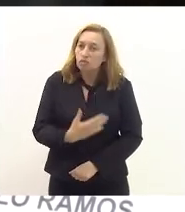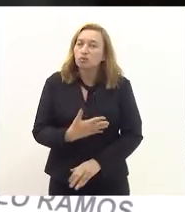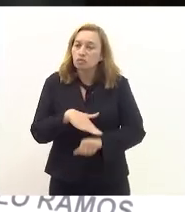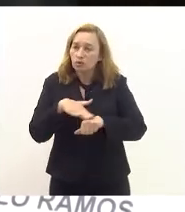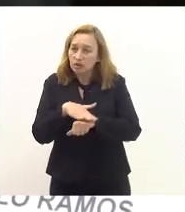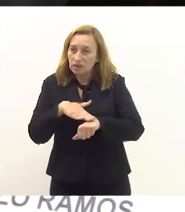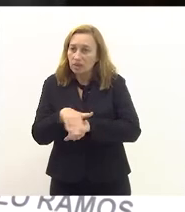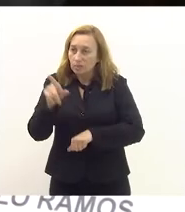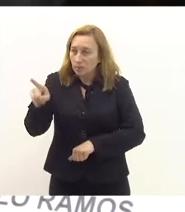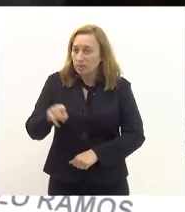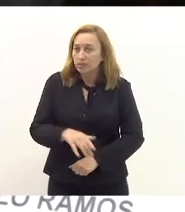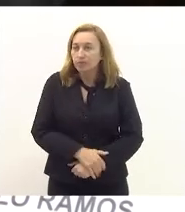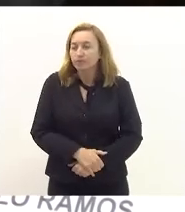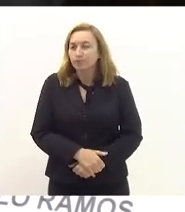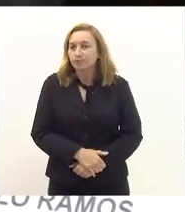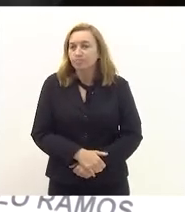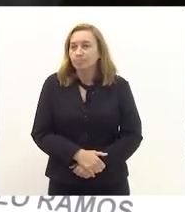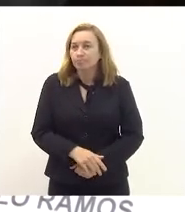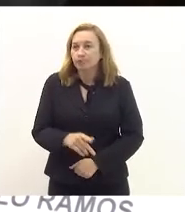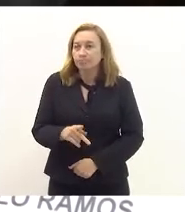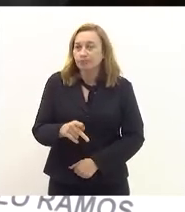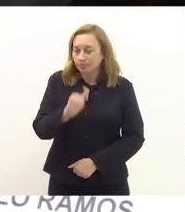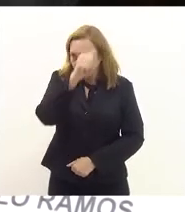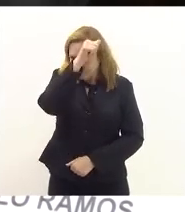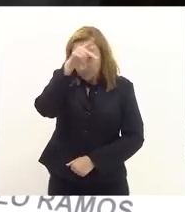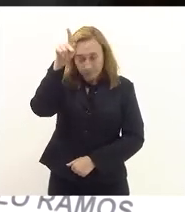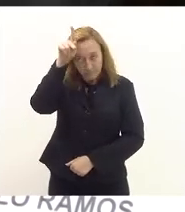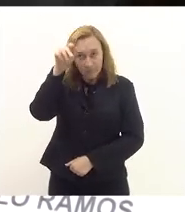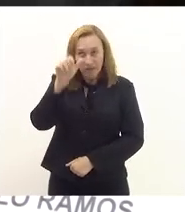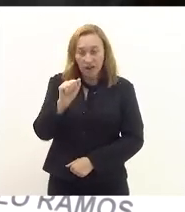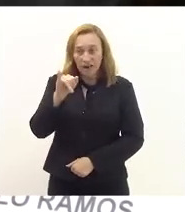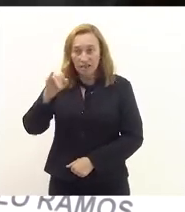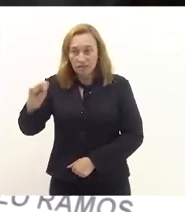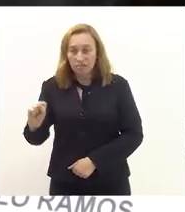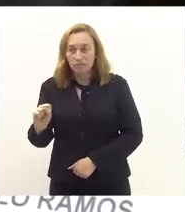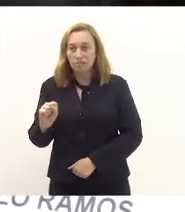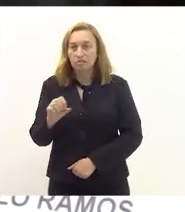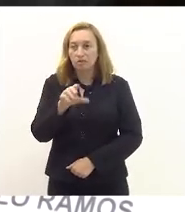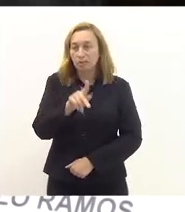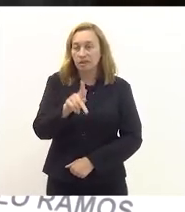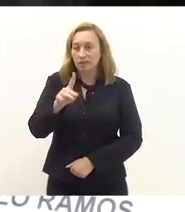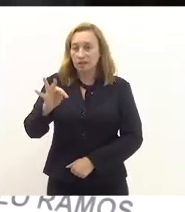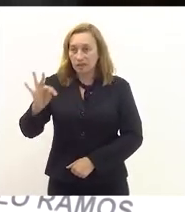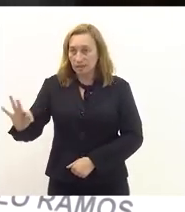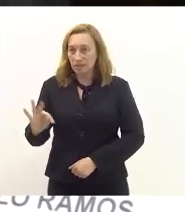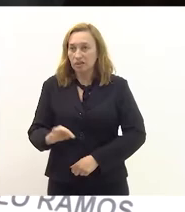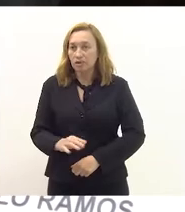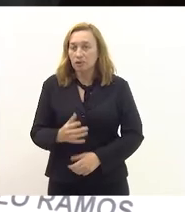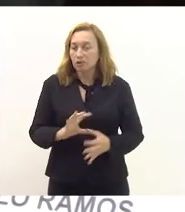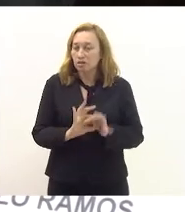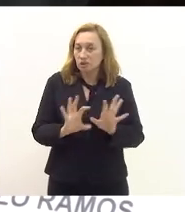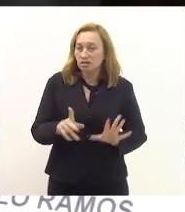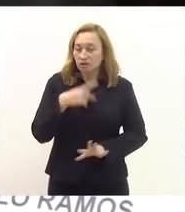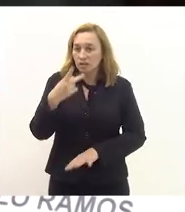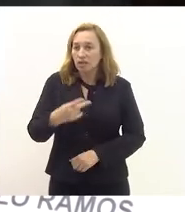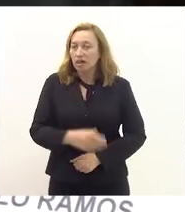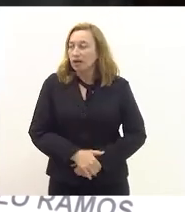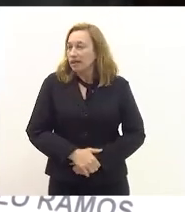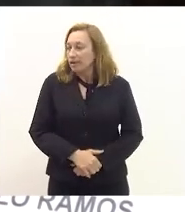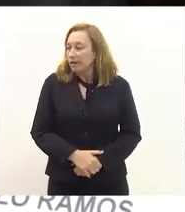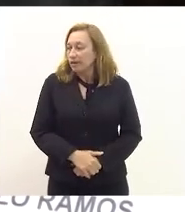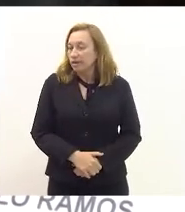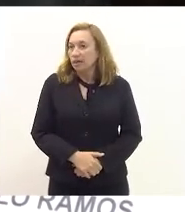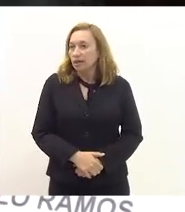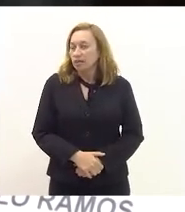conversar com ele. E o nosso prefeito, Axel Grael, também do PDT, que eu acho que a gente não pode deixar de saudar. Mas a